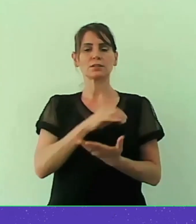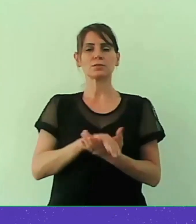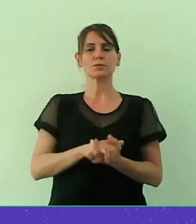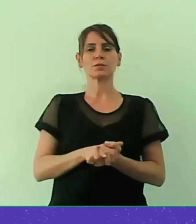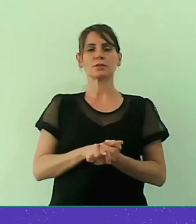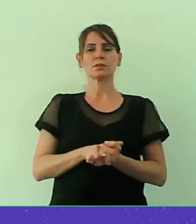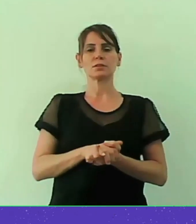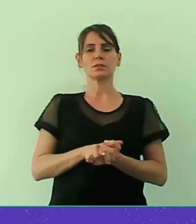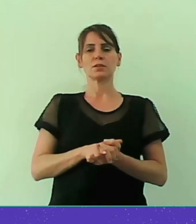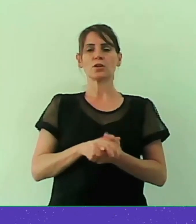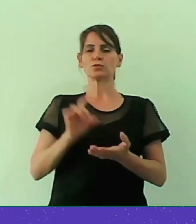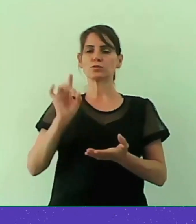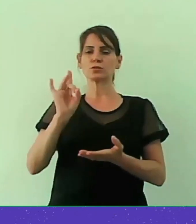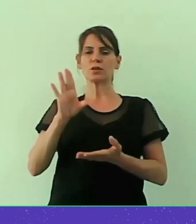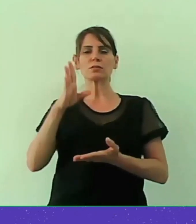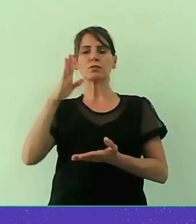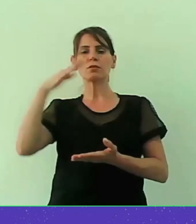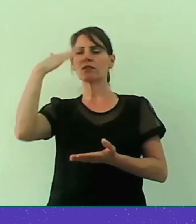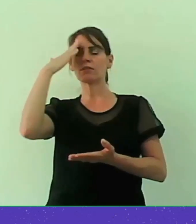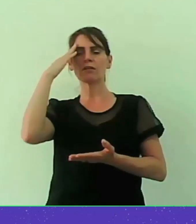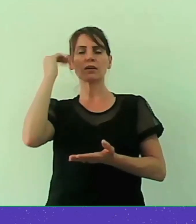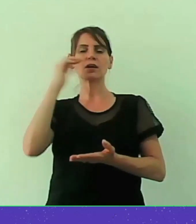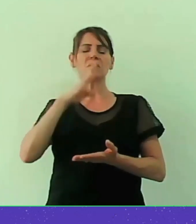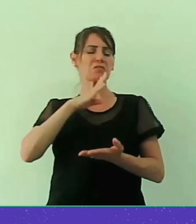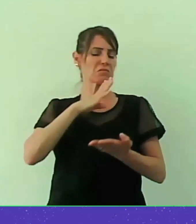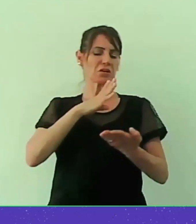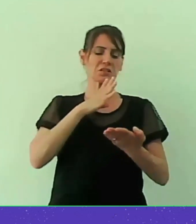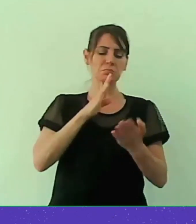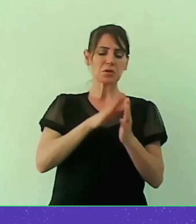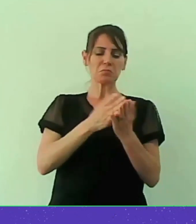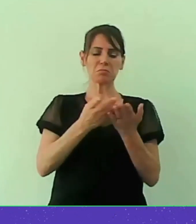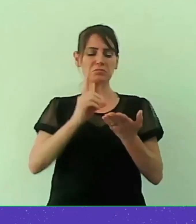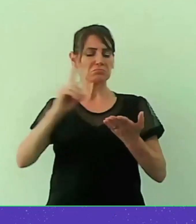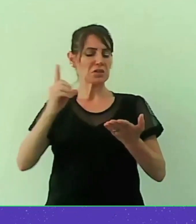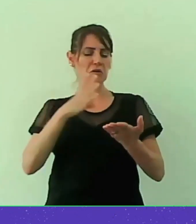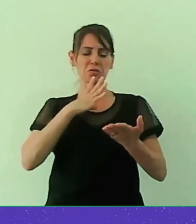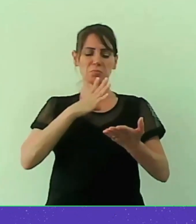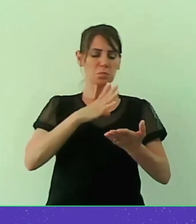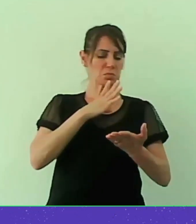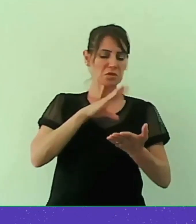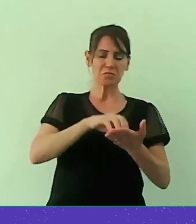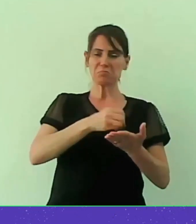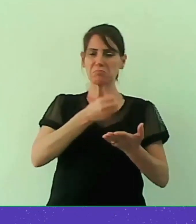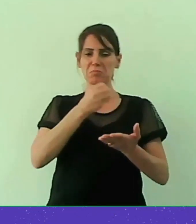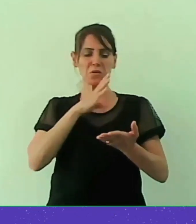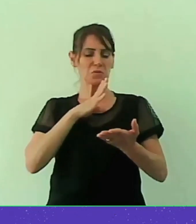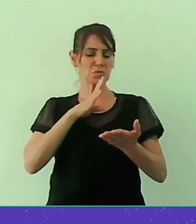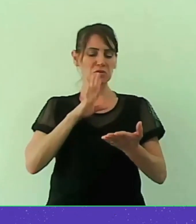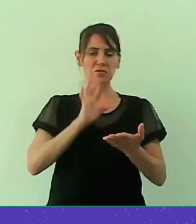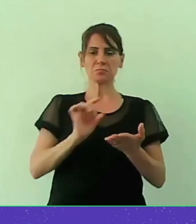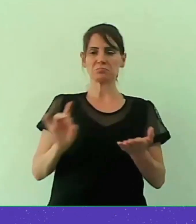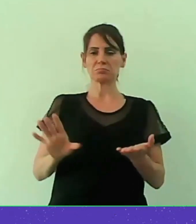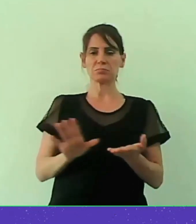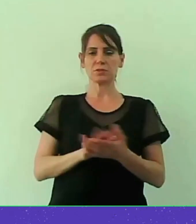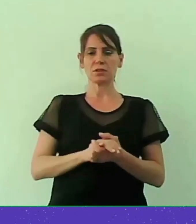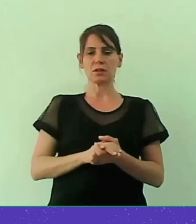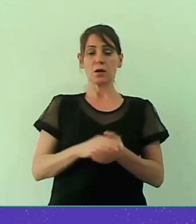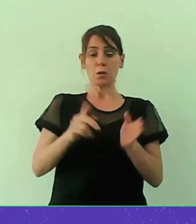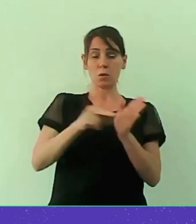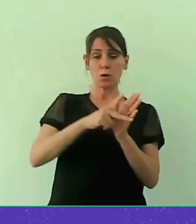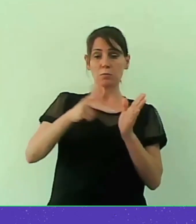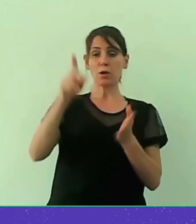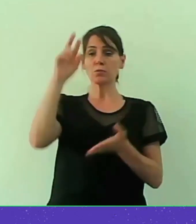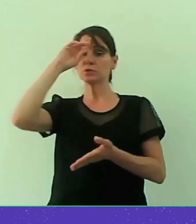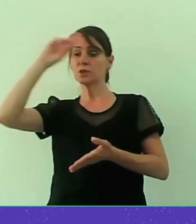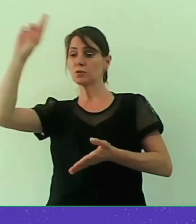as Escrituras sem seguir o Cordeiro, sem buscar o próprio Senhor, que é a própria